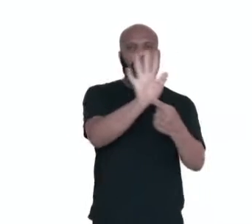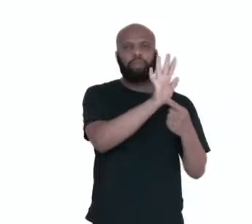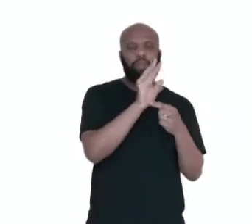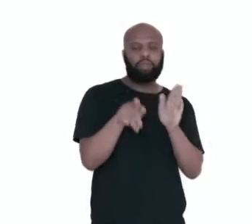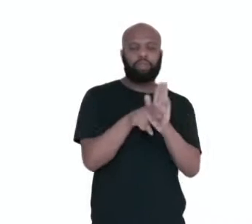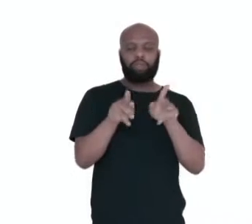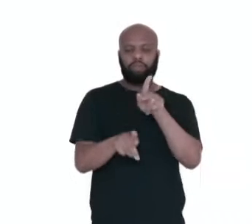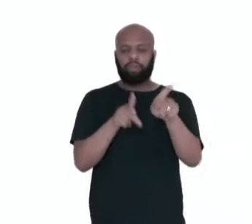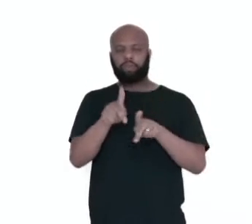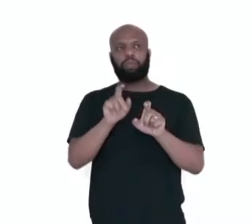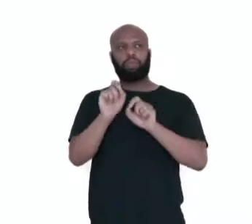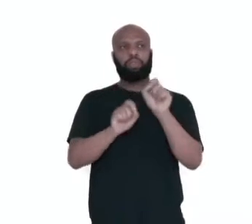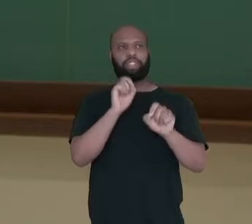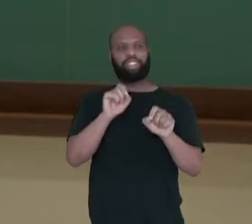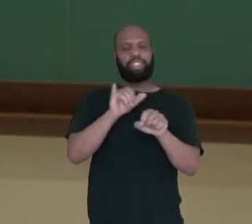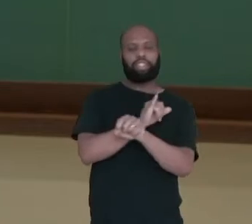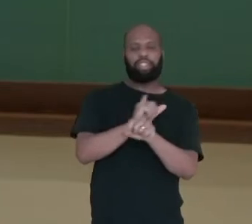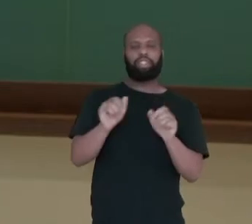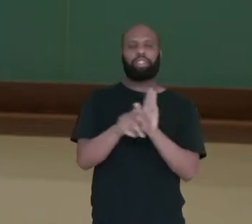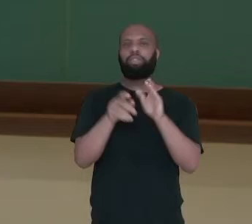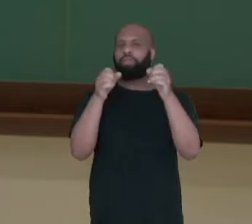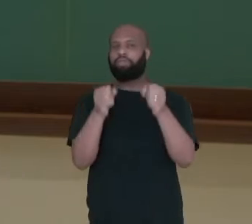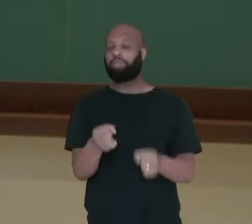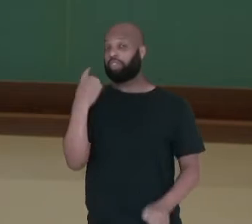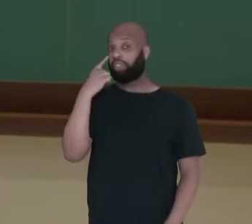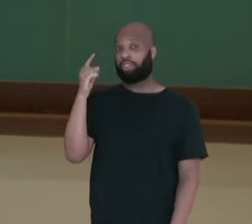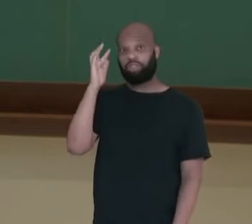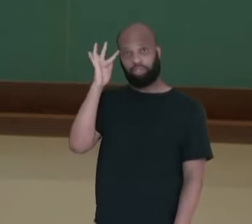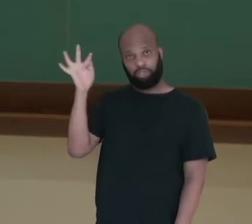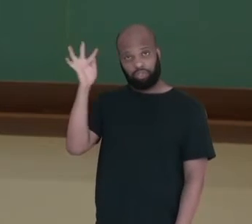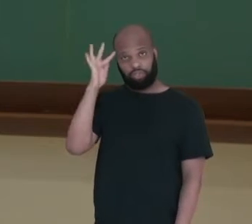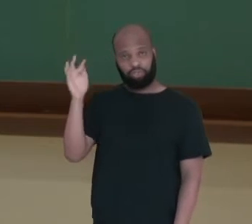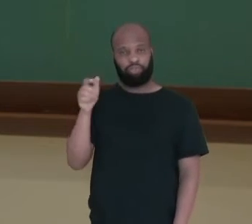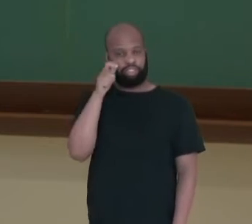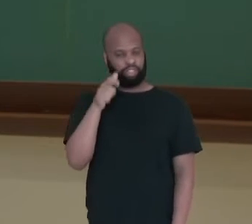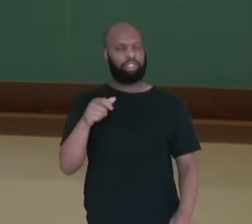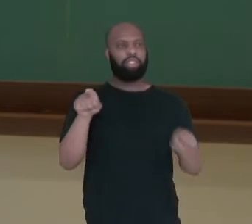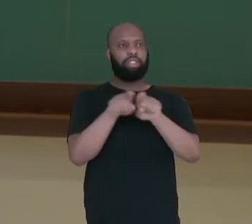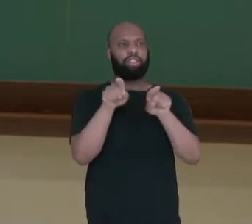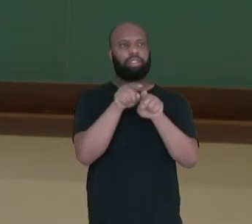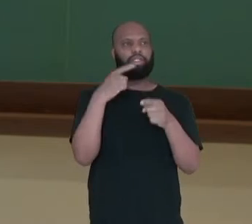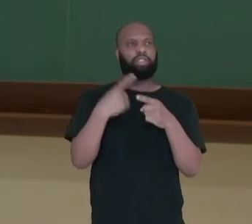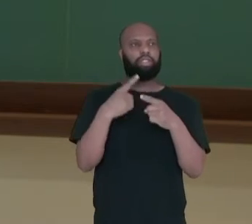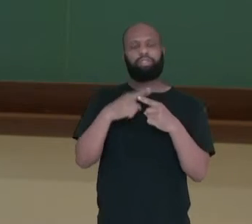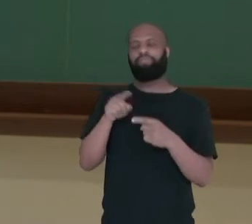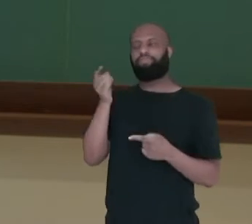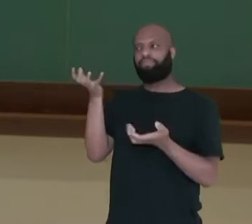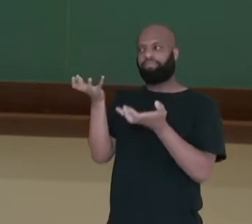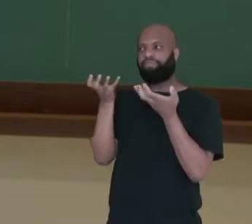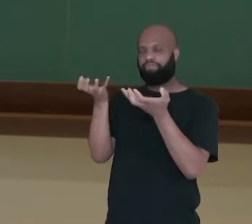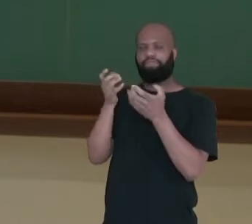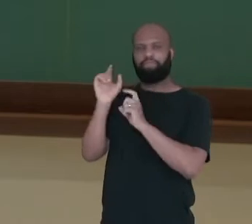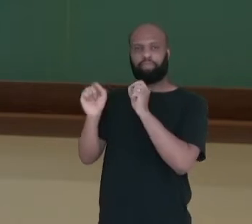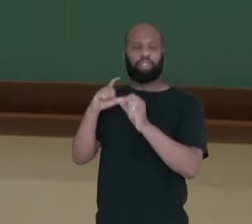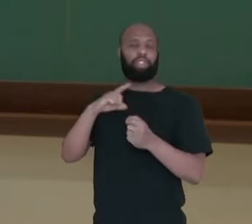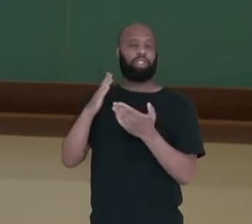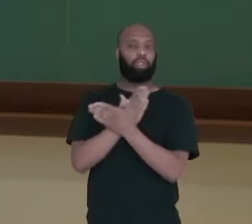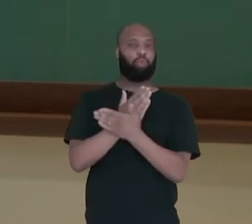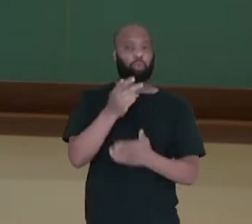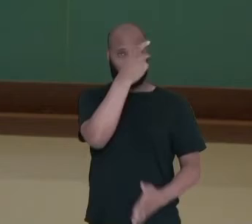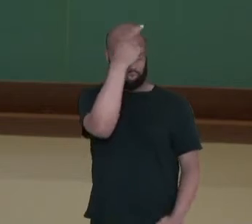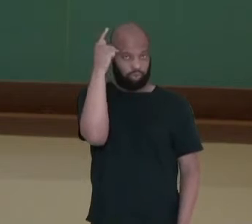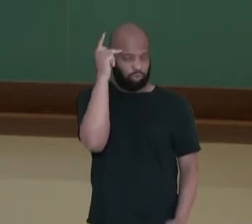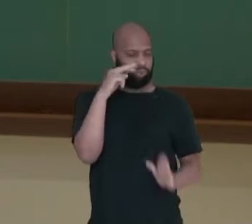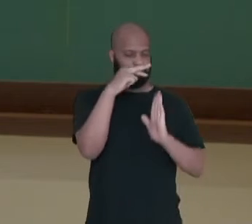as artimanhas do poder? Olha como a filosofia é interessante. Então, ao mesmo tempo que algumas pessoas